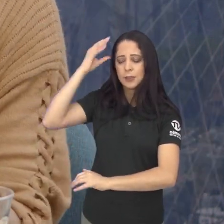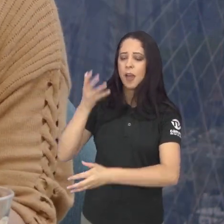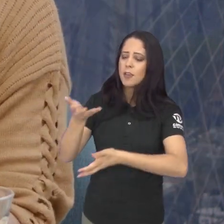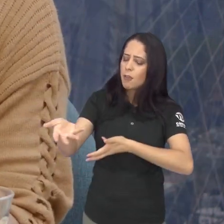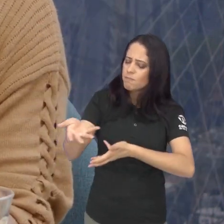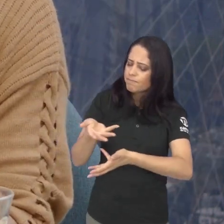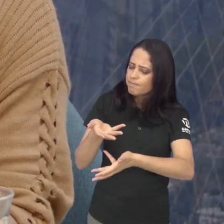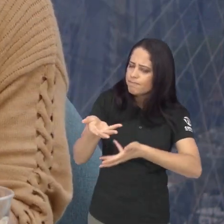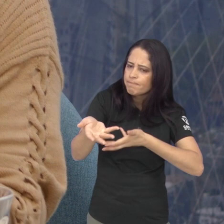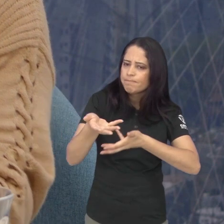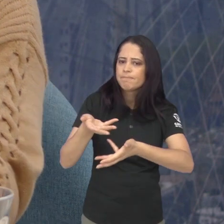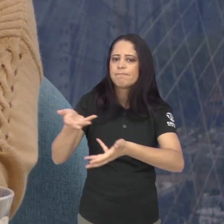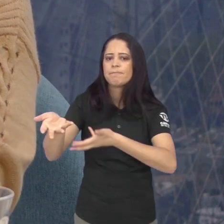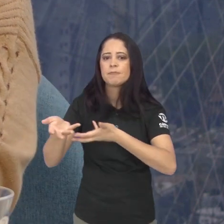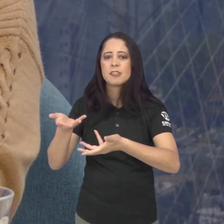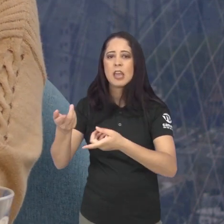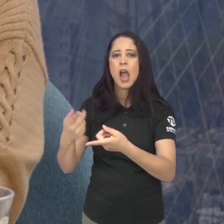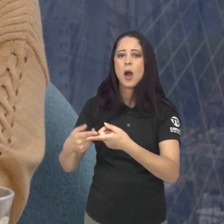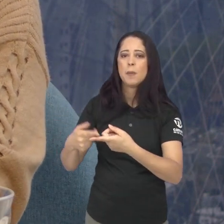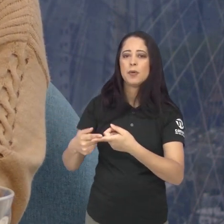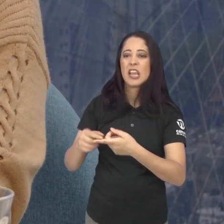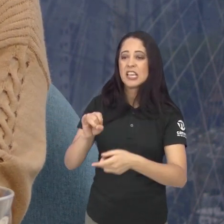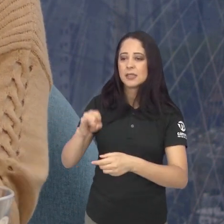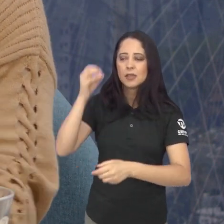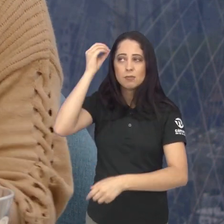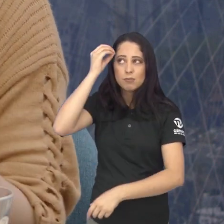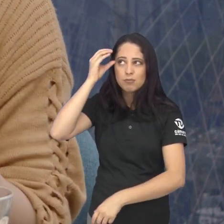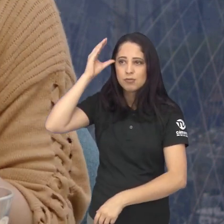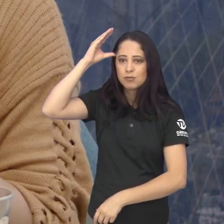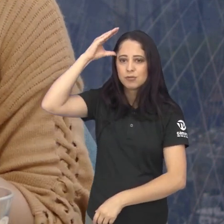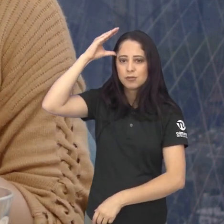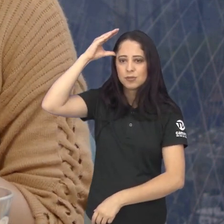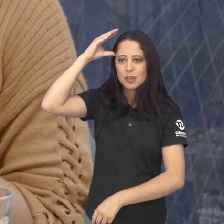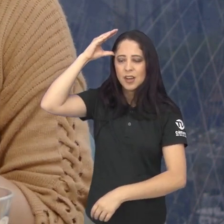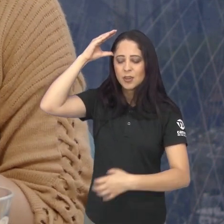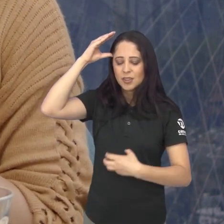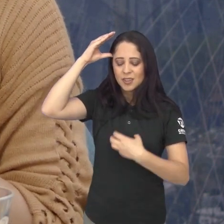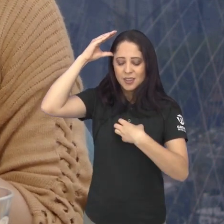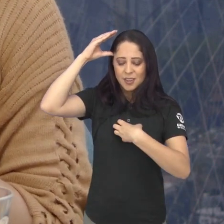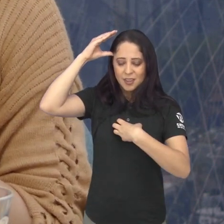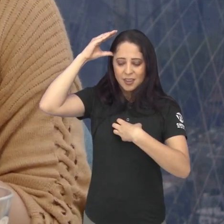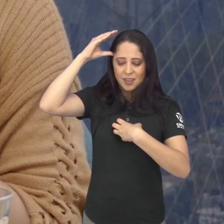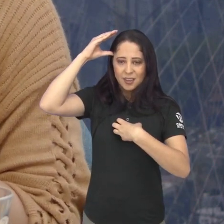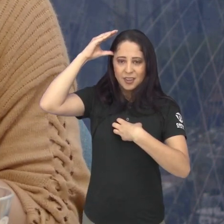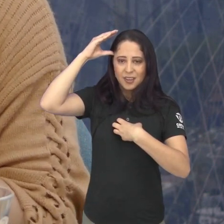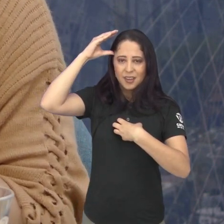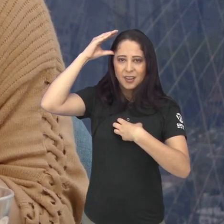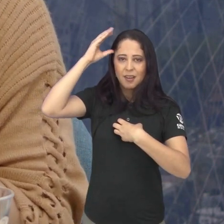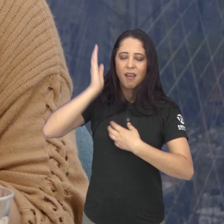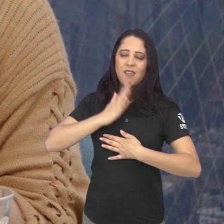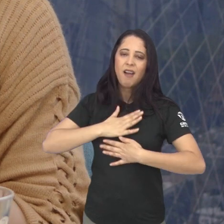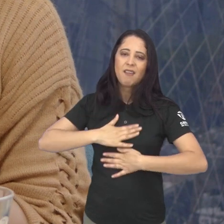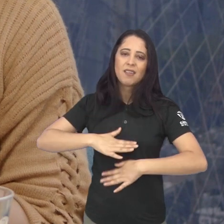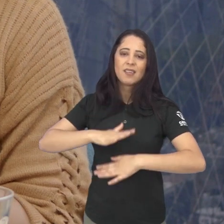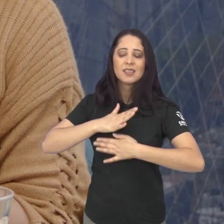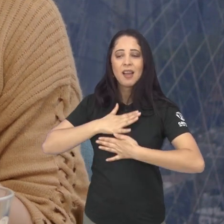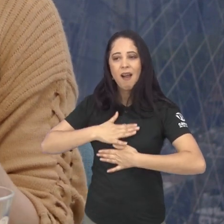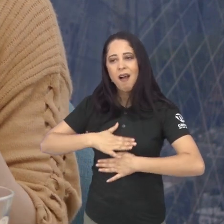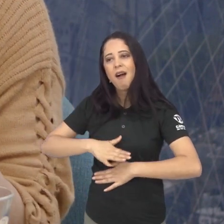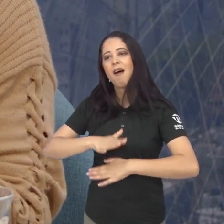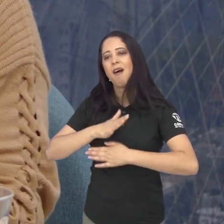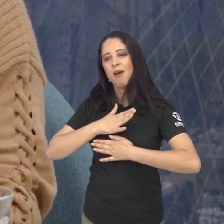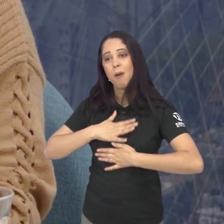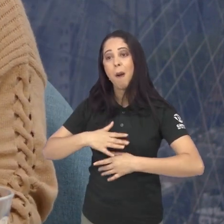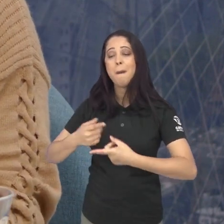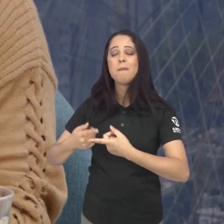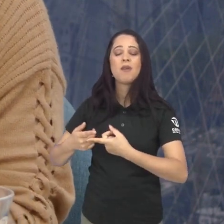dividir o seu conhecimento, porque na hora que você tem mais conhecimento, o coração vai ficando um pouquinho mais calmo, porque